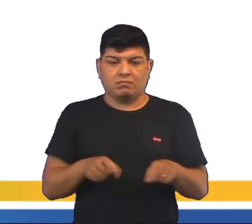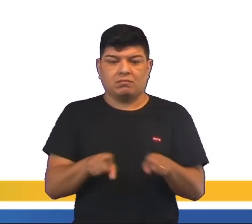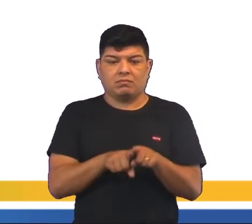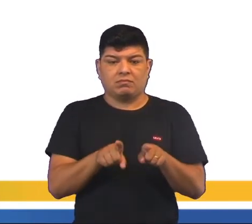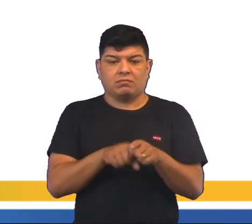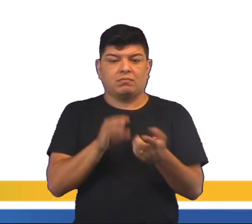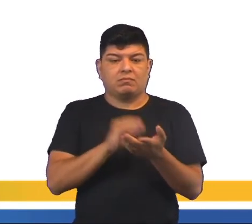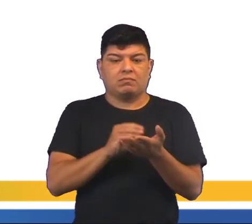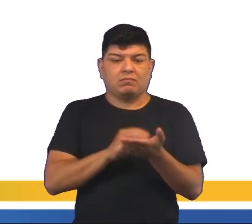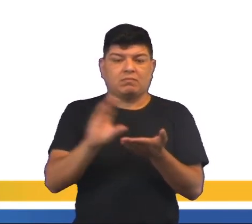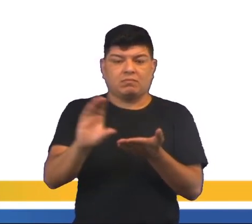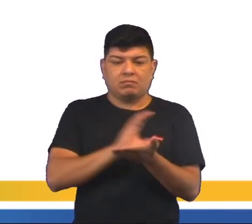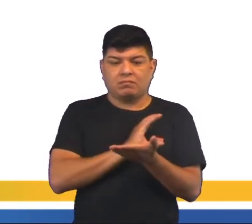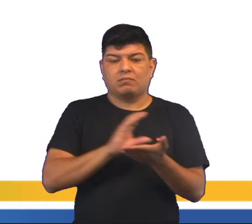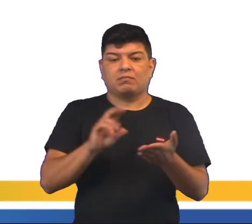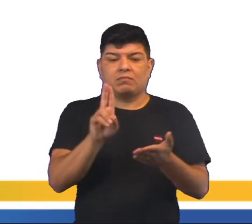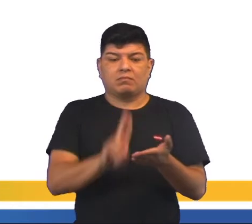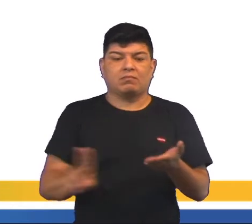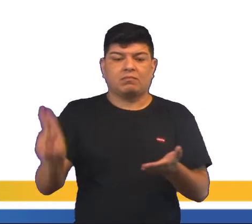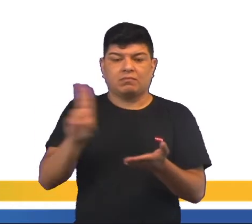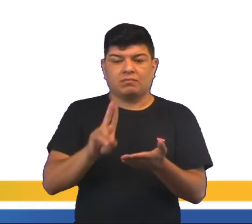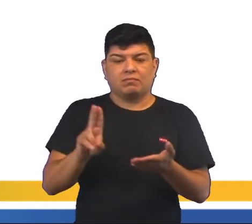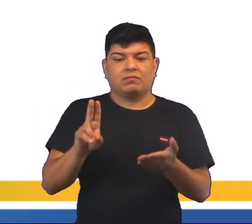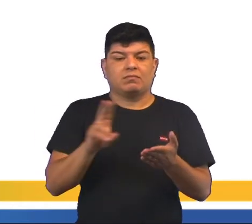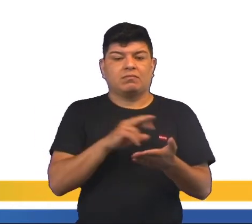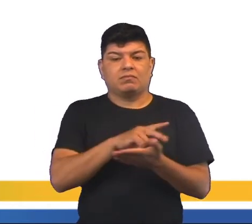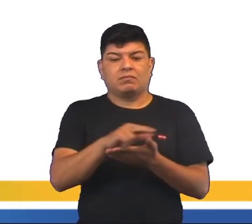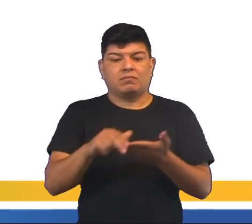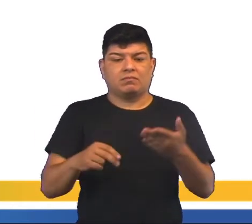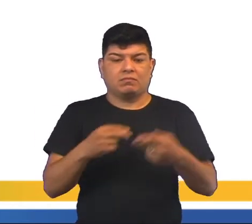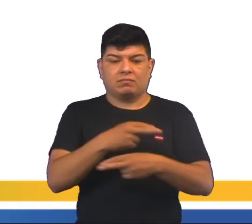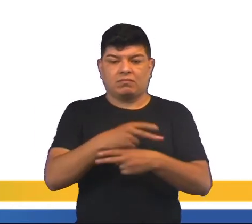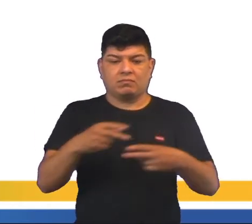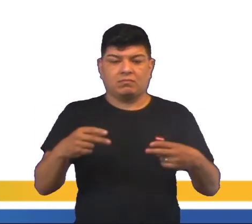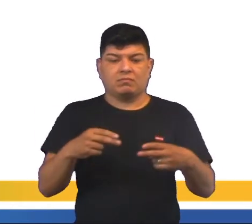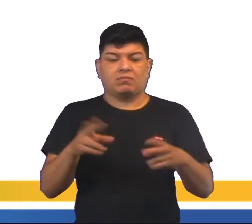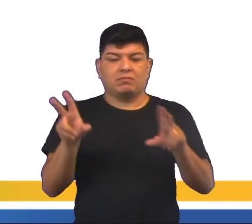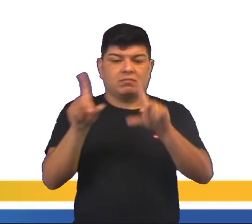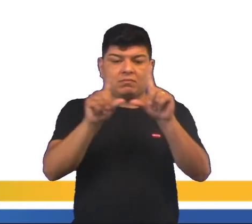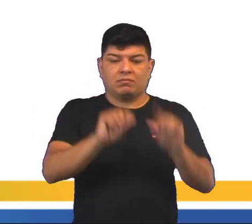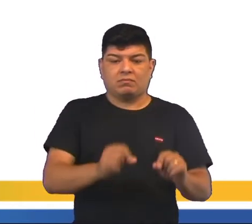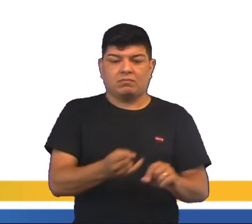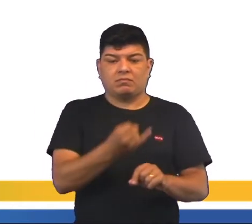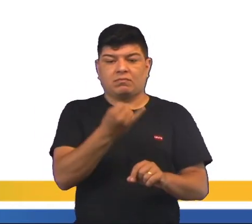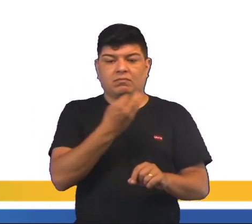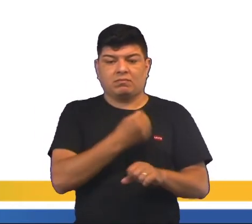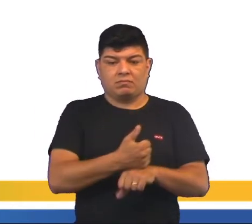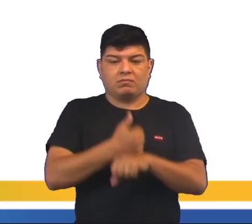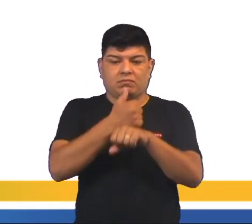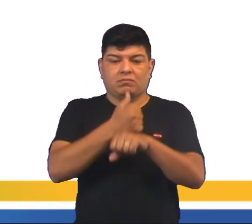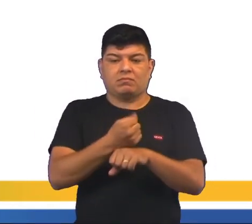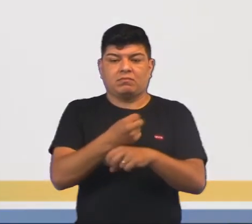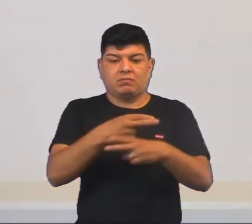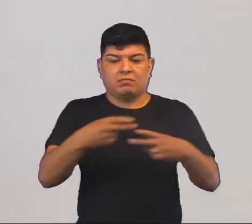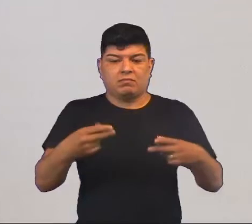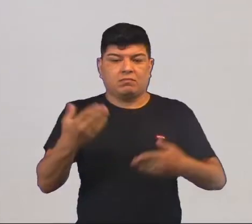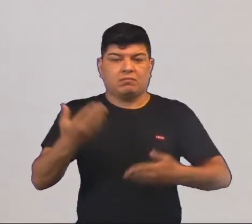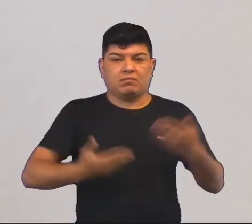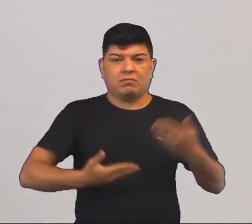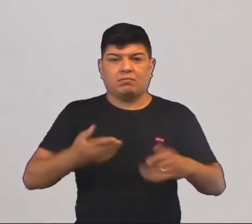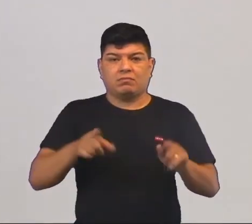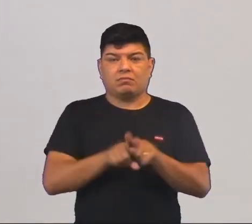resulta a escassez de recursos, né, a utilização efetiva dos fatores de produção e a redução da qualidade de bens e